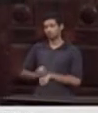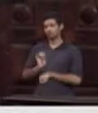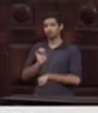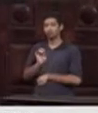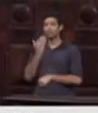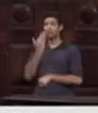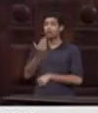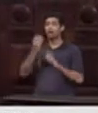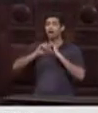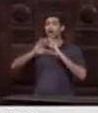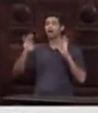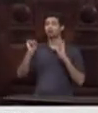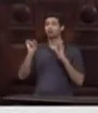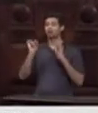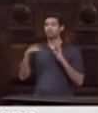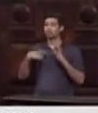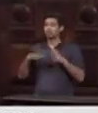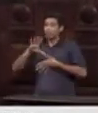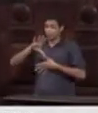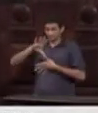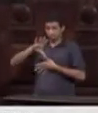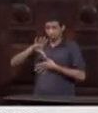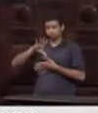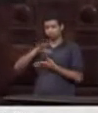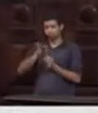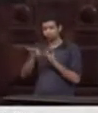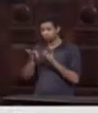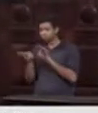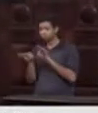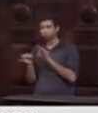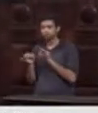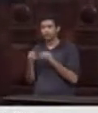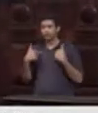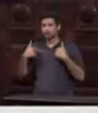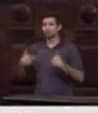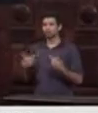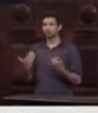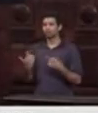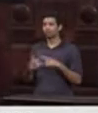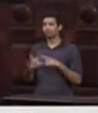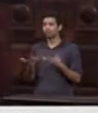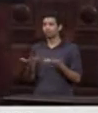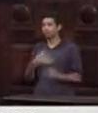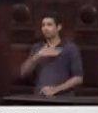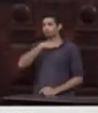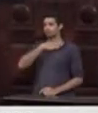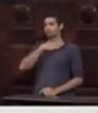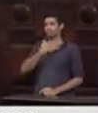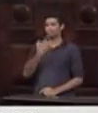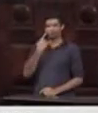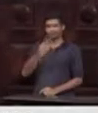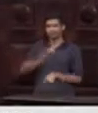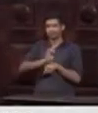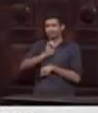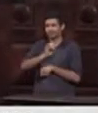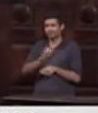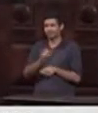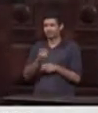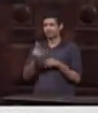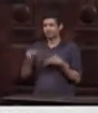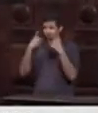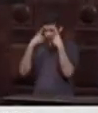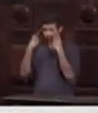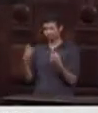clara qual é o seu plano de ação para o enfrentamento dessa crise, pois o Estado do Rio de Janeiro está em guerra e